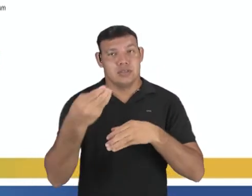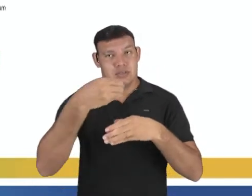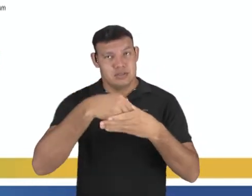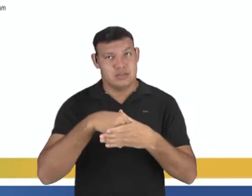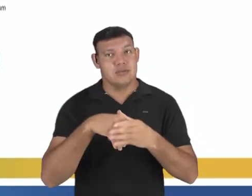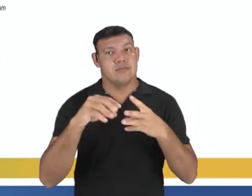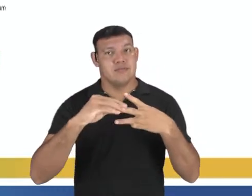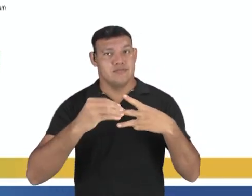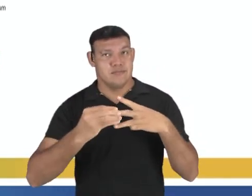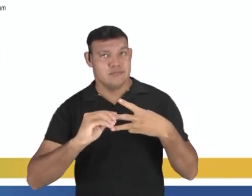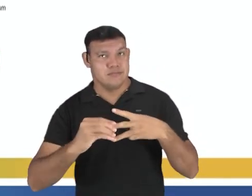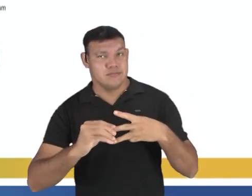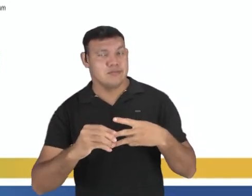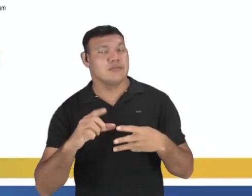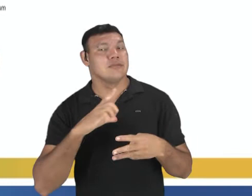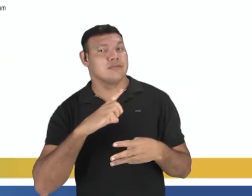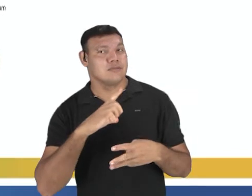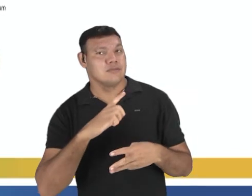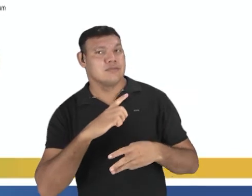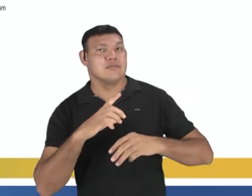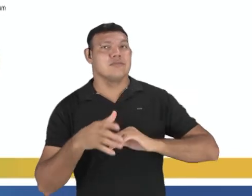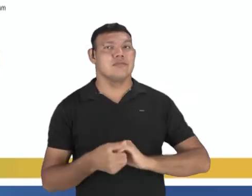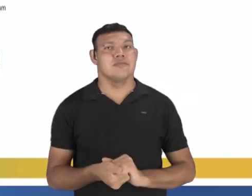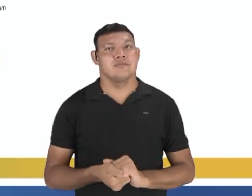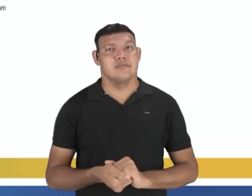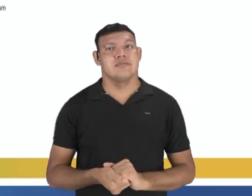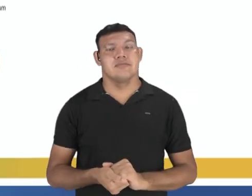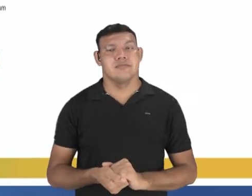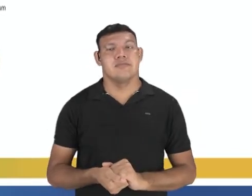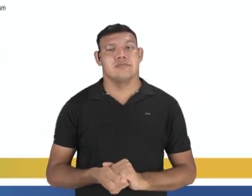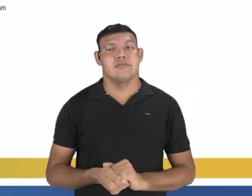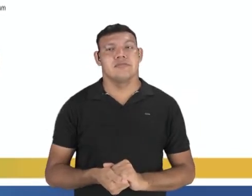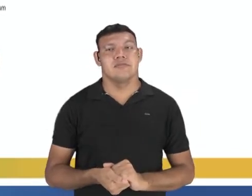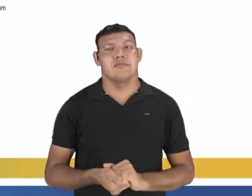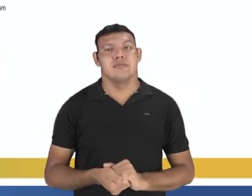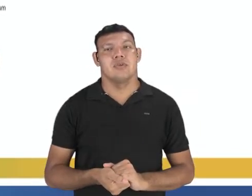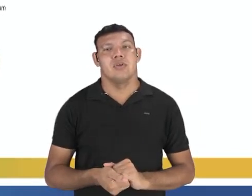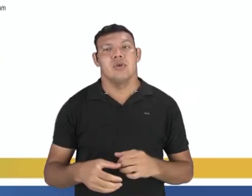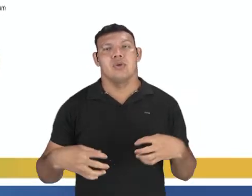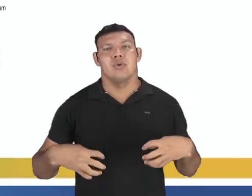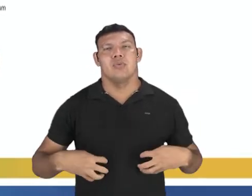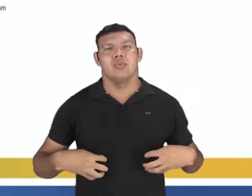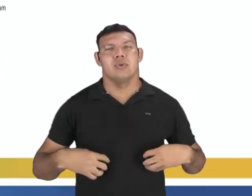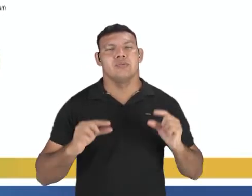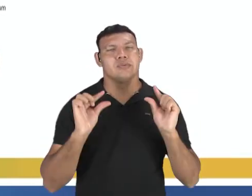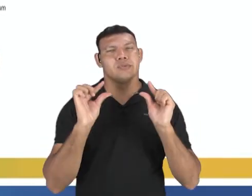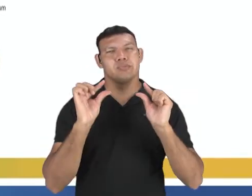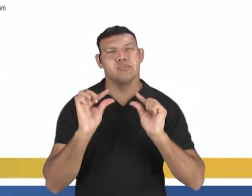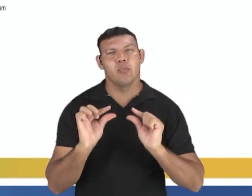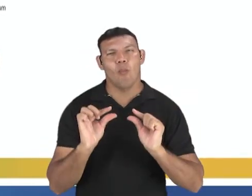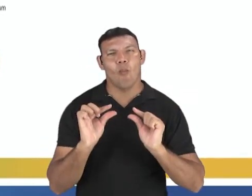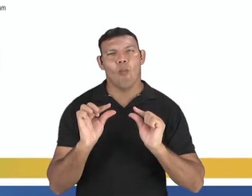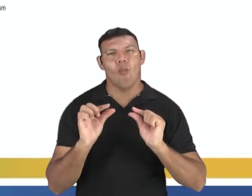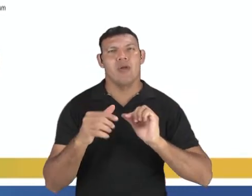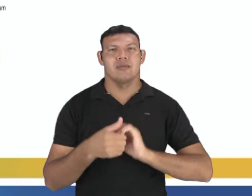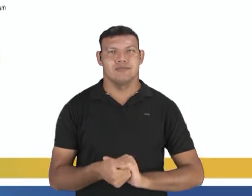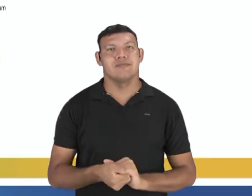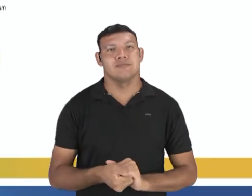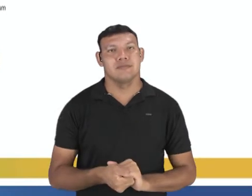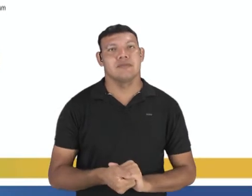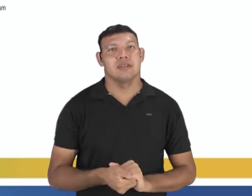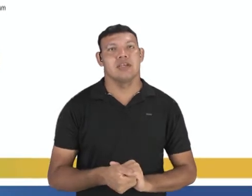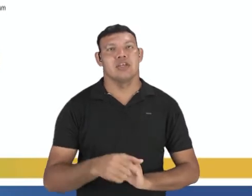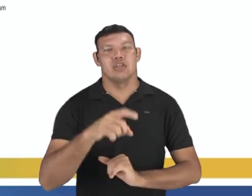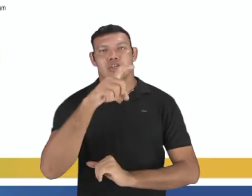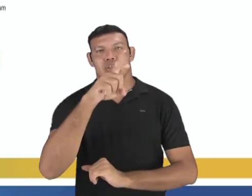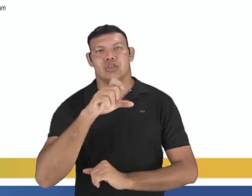específico, dentro do cloroplasto existe uma organela que nós chamamos de tilacoides. São dentro